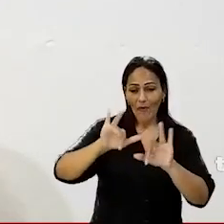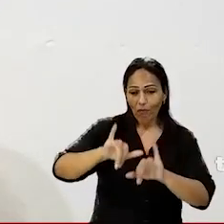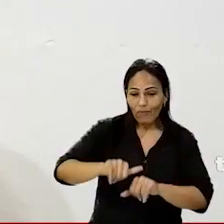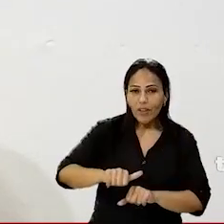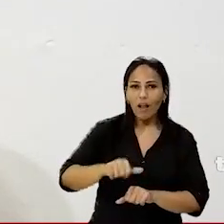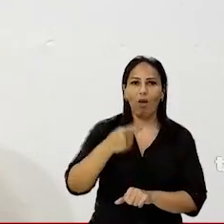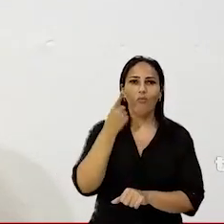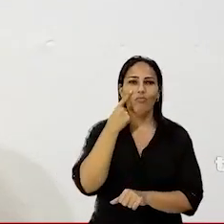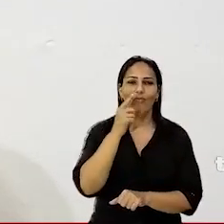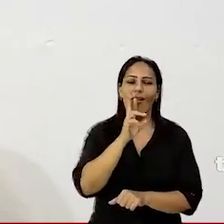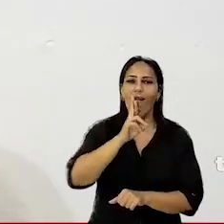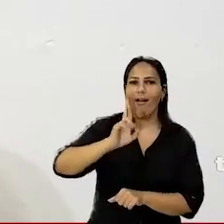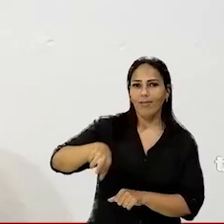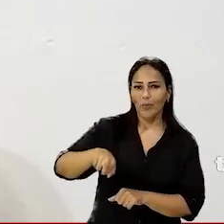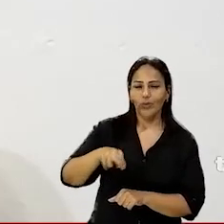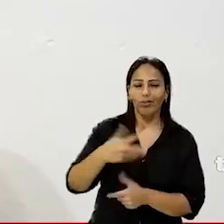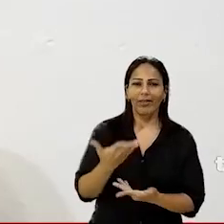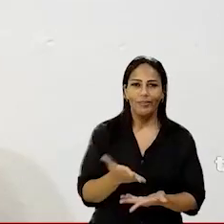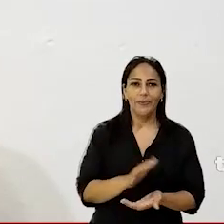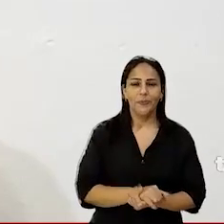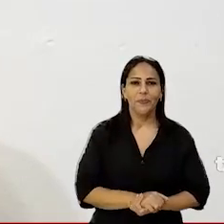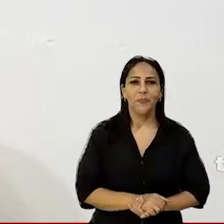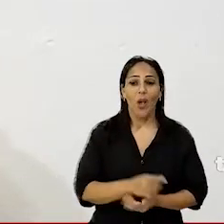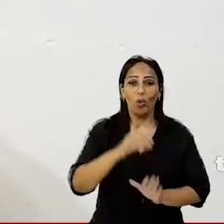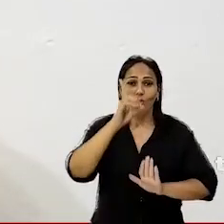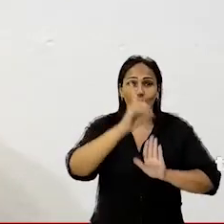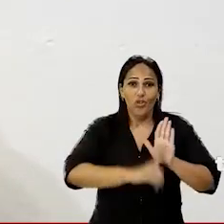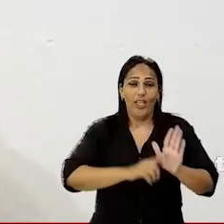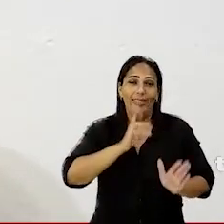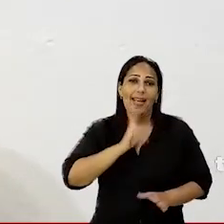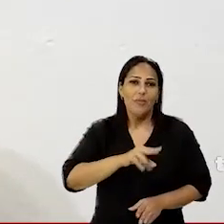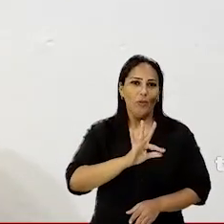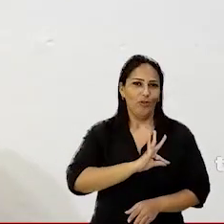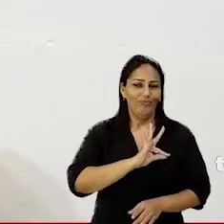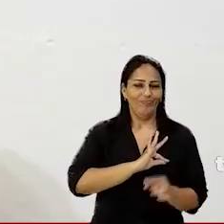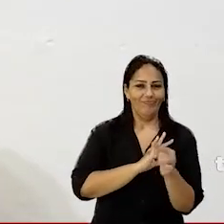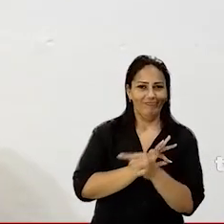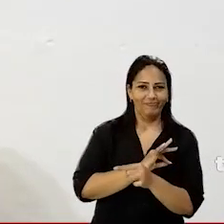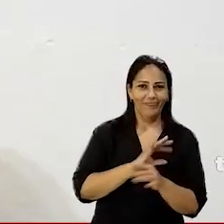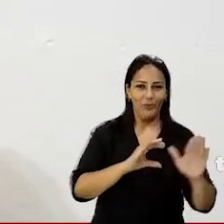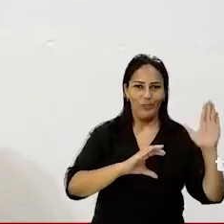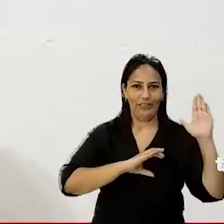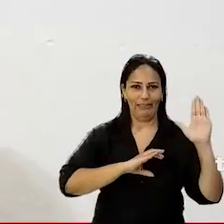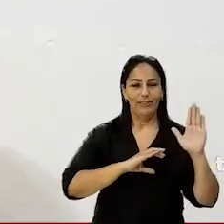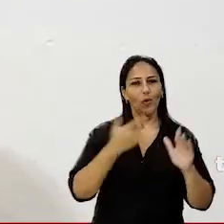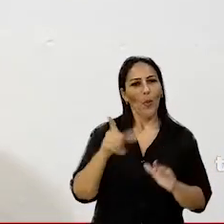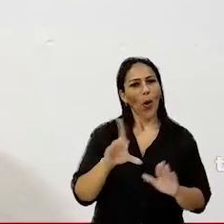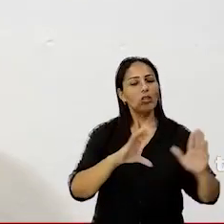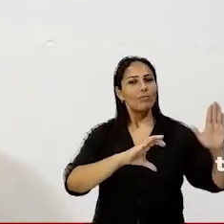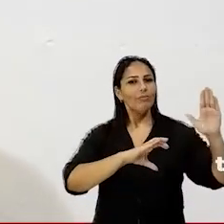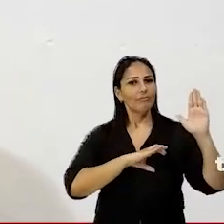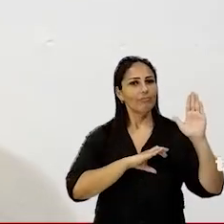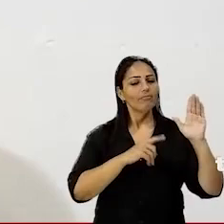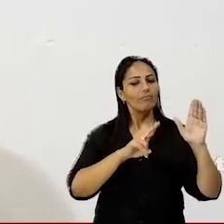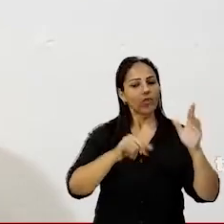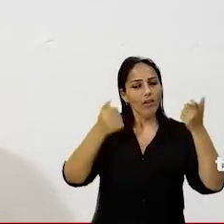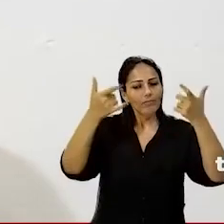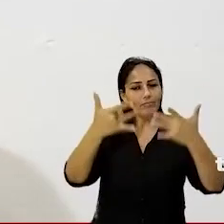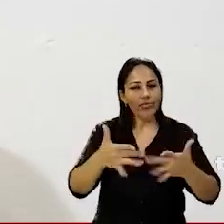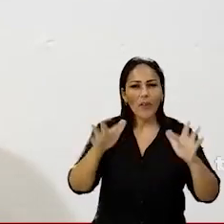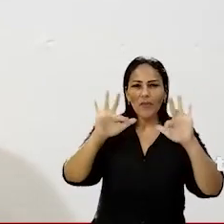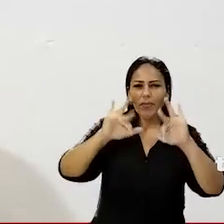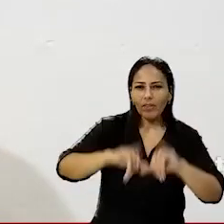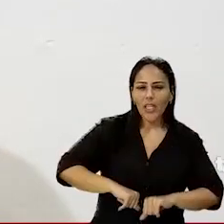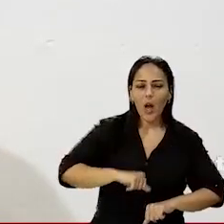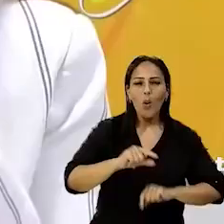bloco a gente responde sobre o pedido de direito de resposta do candidato Cabo Alexandre. O próximo candidato a trazer as suas considerações